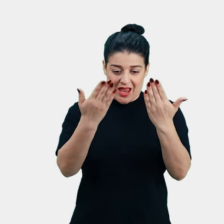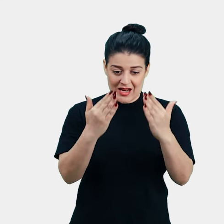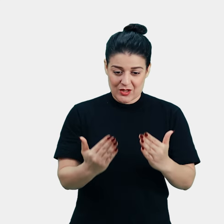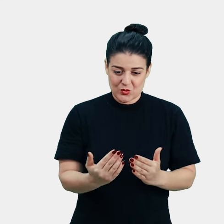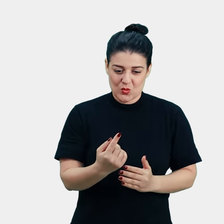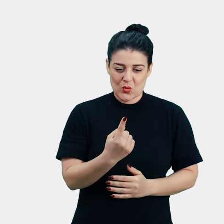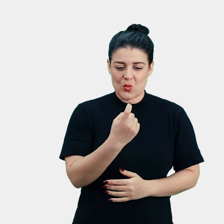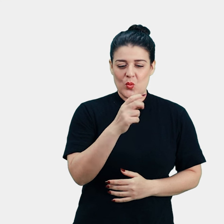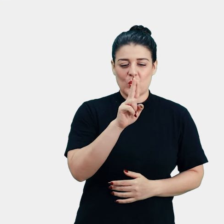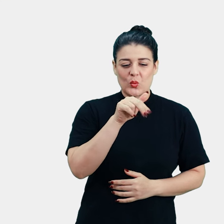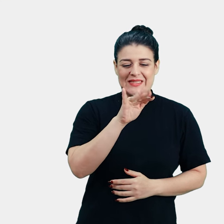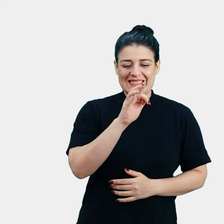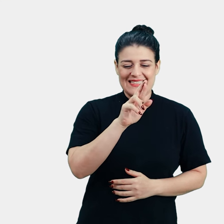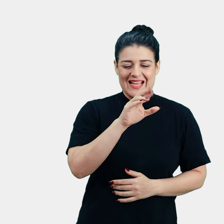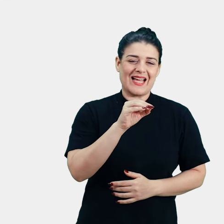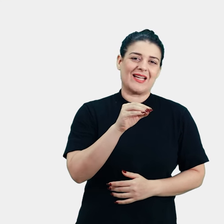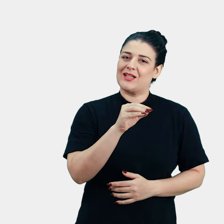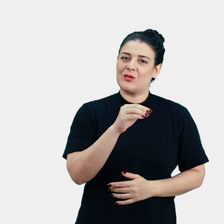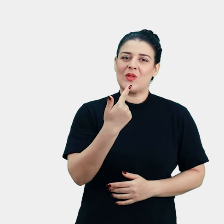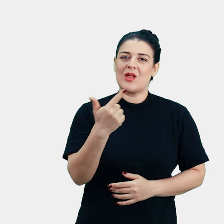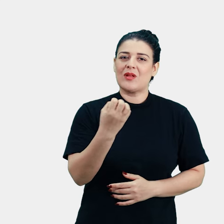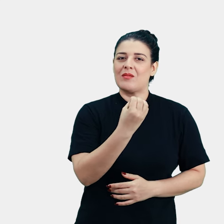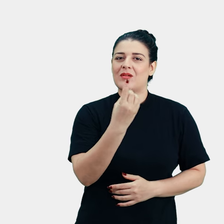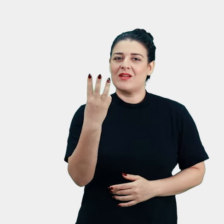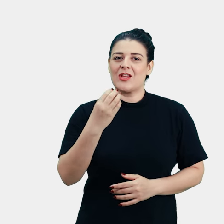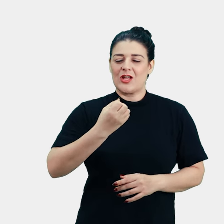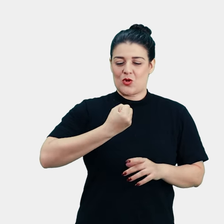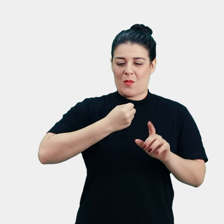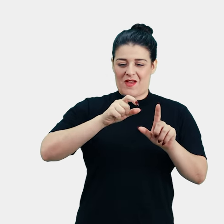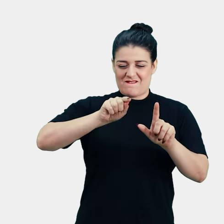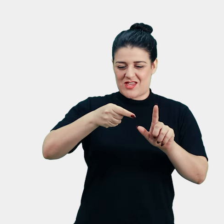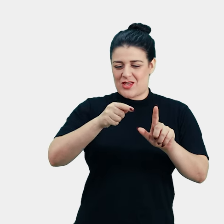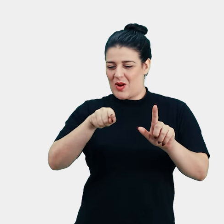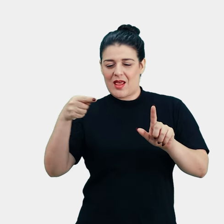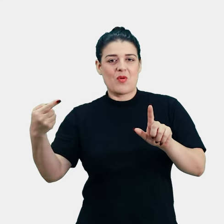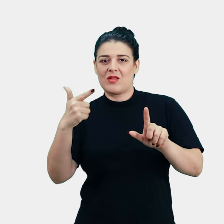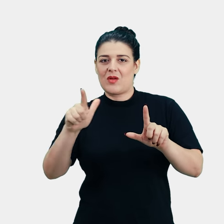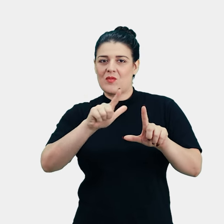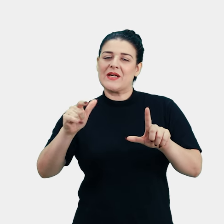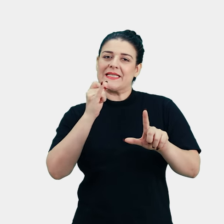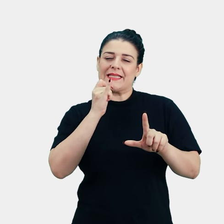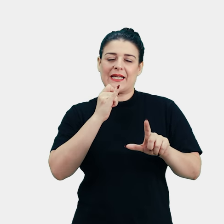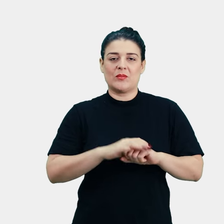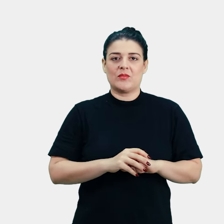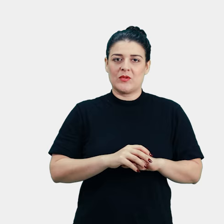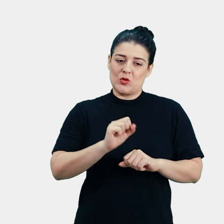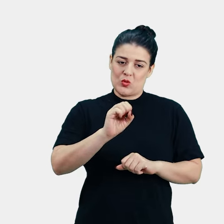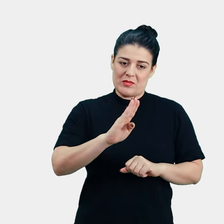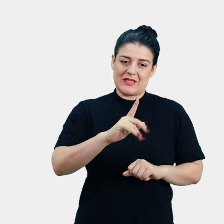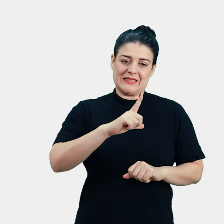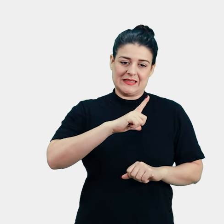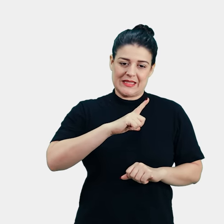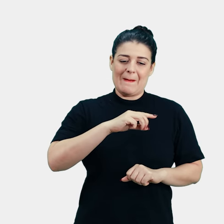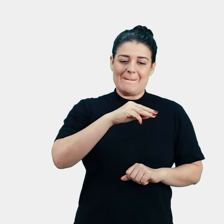unitário, ele não vai te mostrar números após a vírgula. Então, você vai ver apenas ali, uma substância com uma